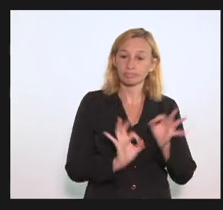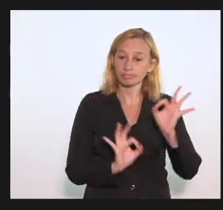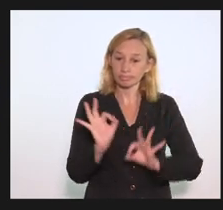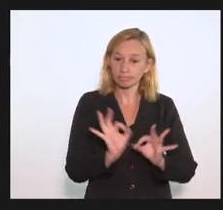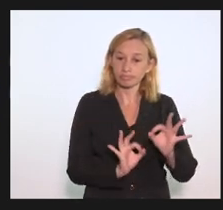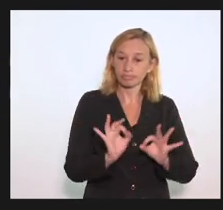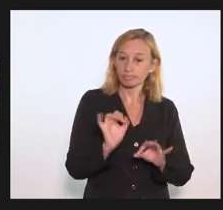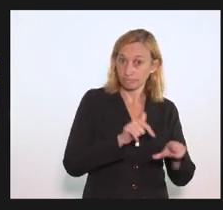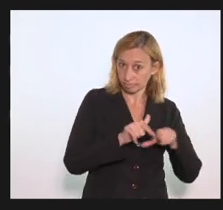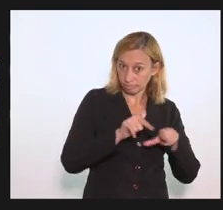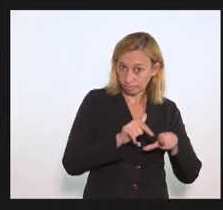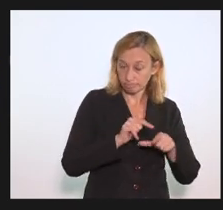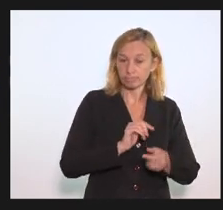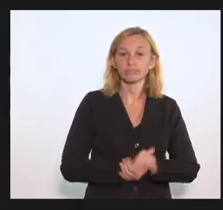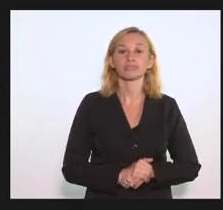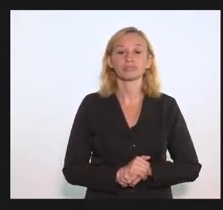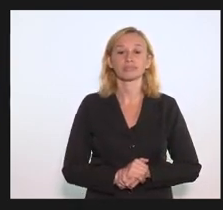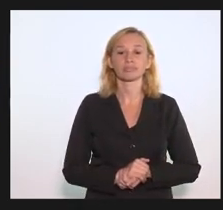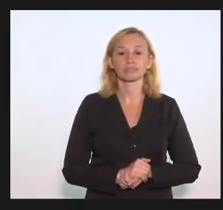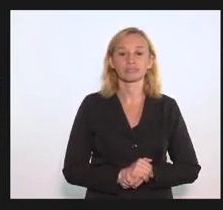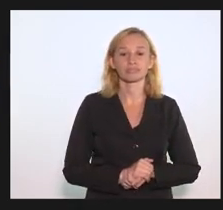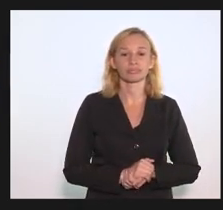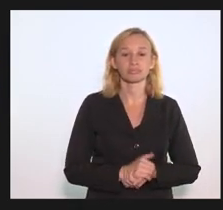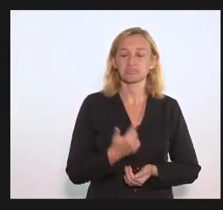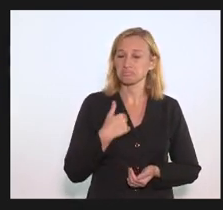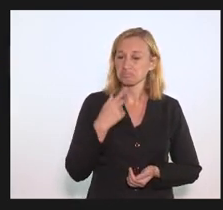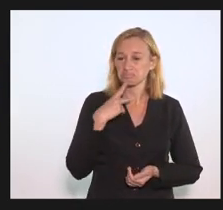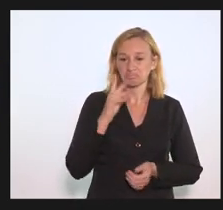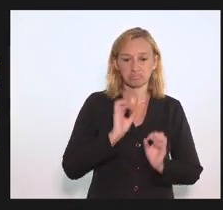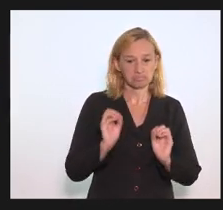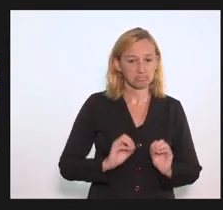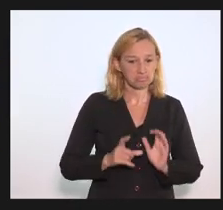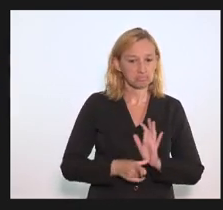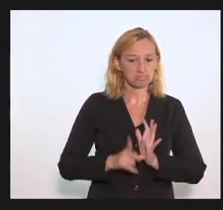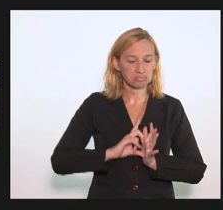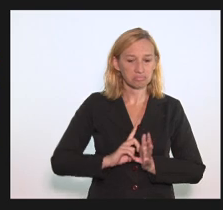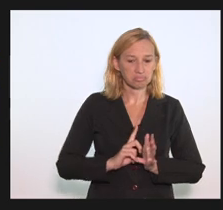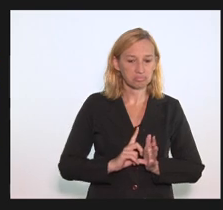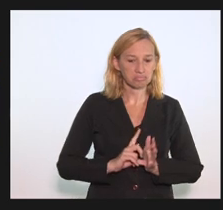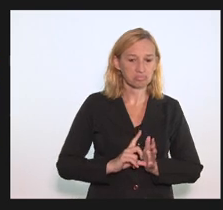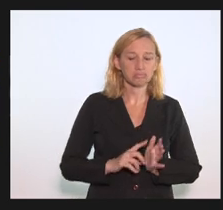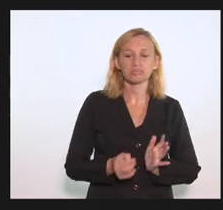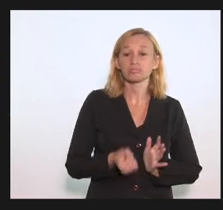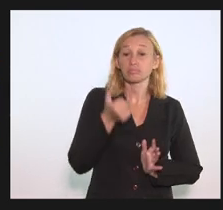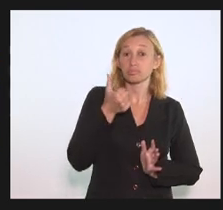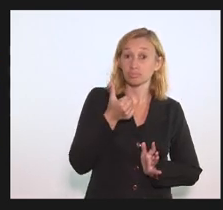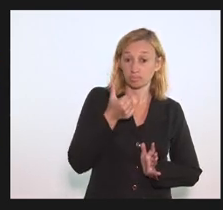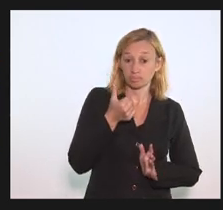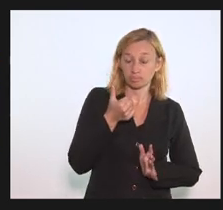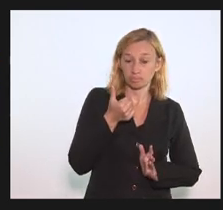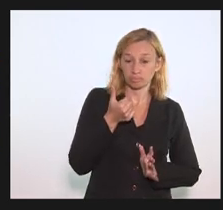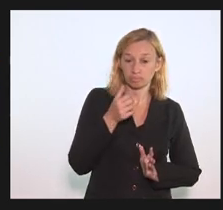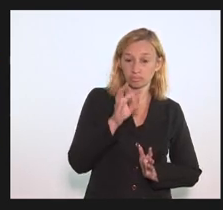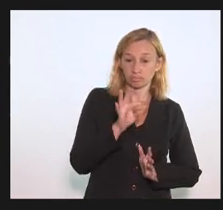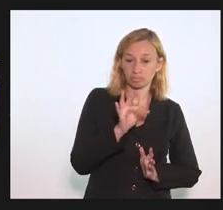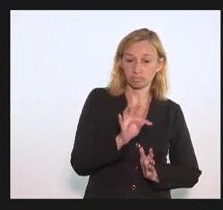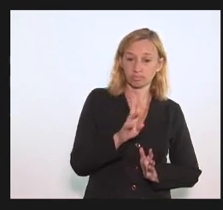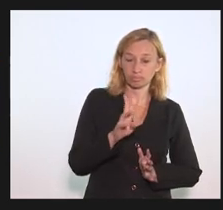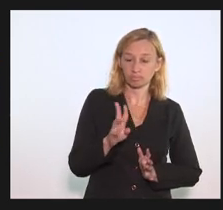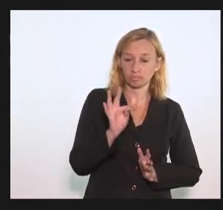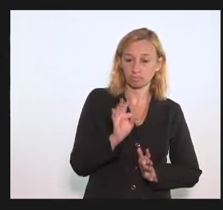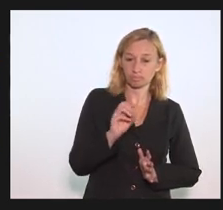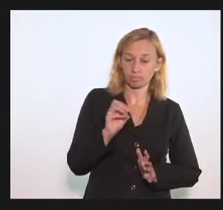não fiz em qualquer interferência anterior, que é quase um tutorial que está muito